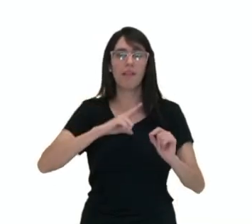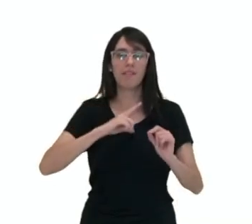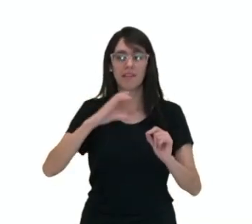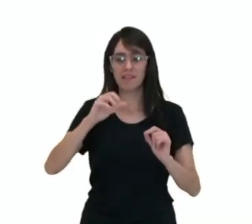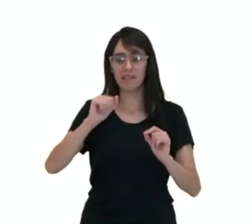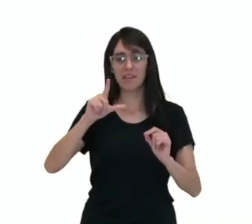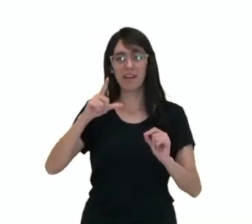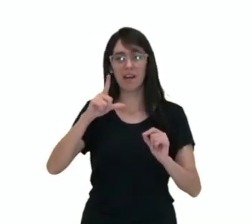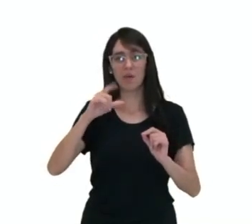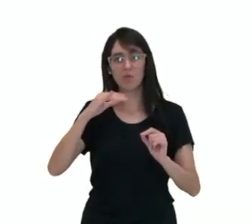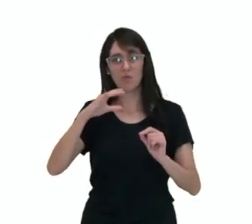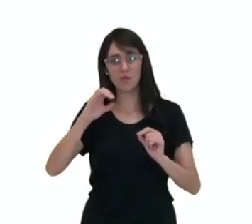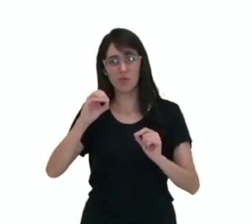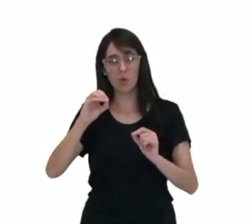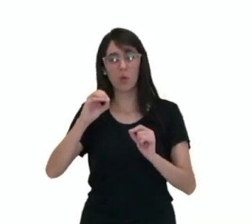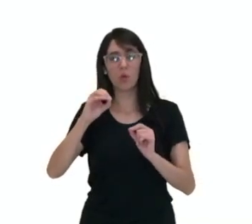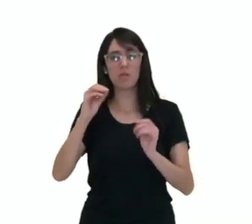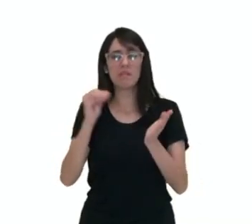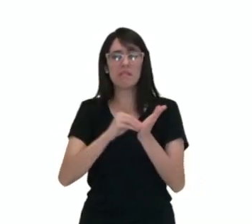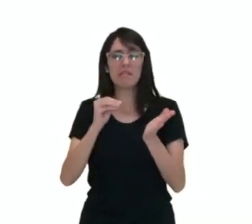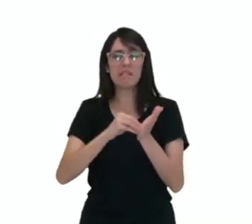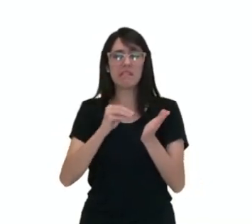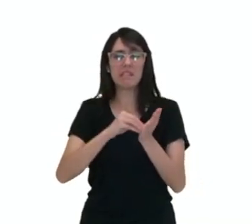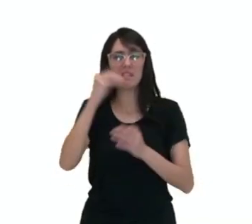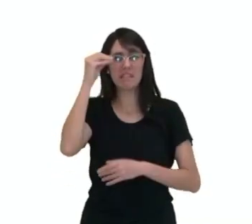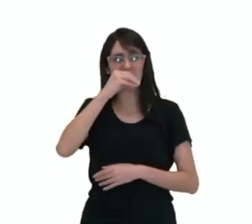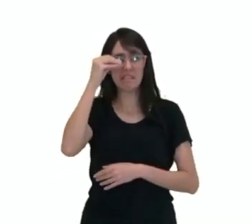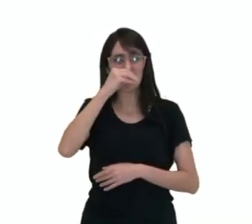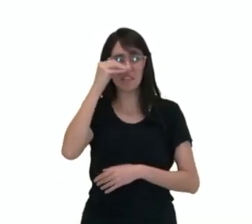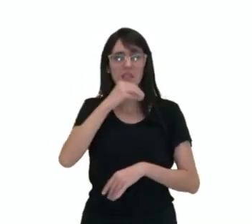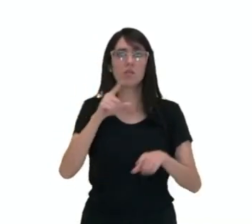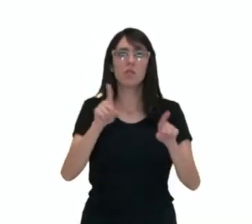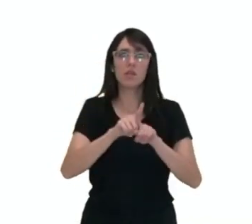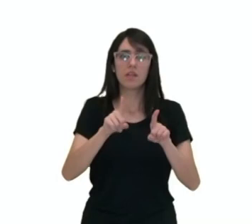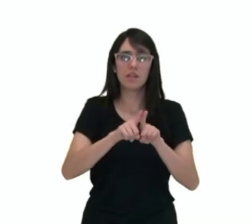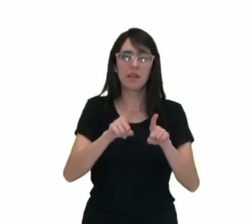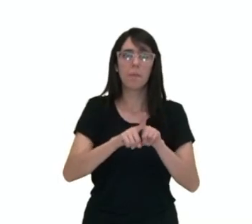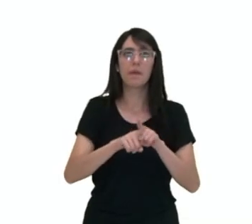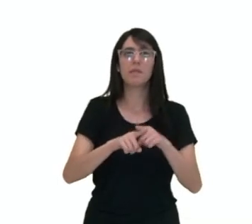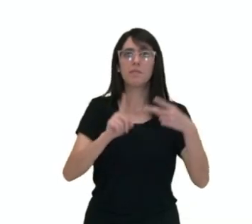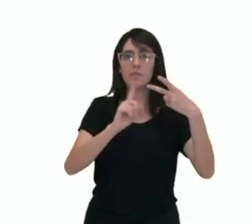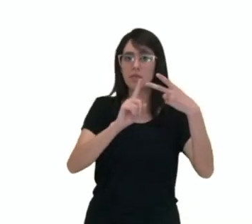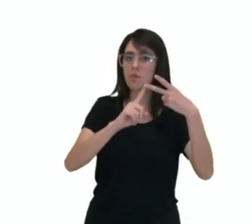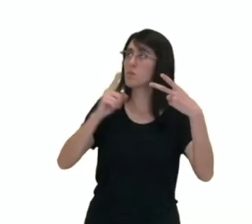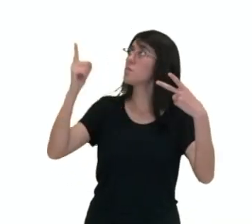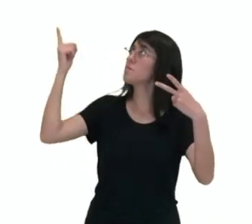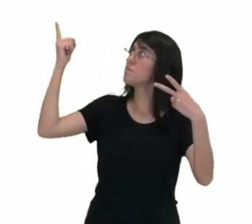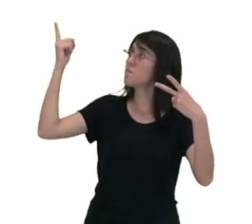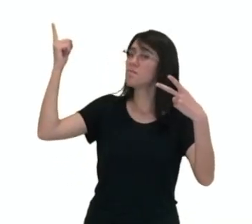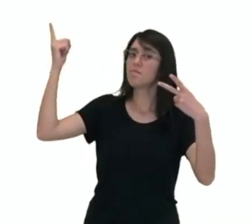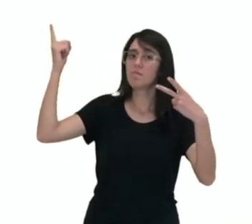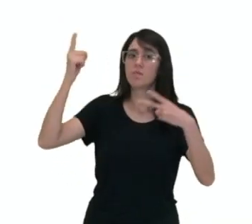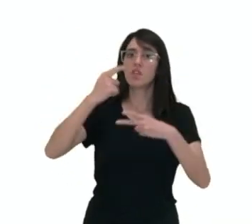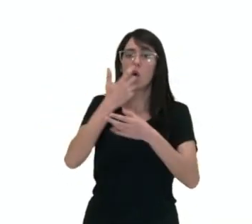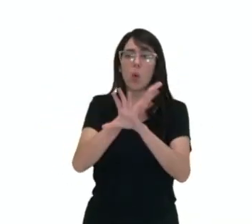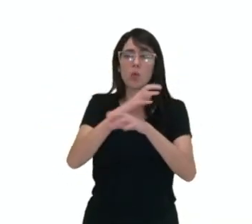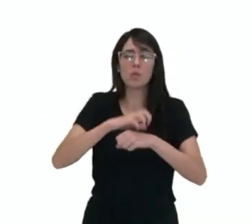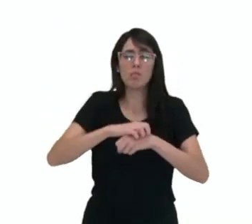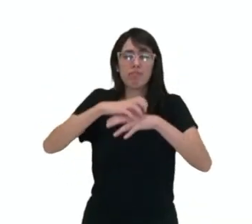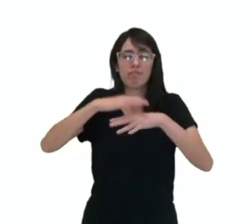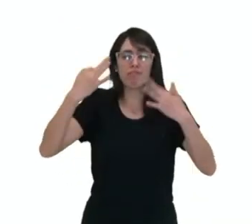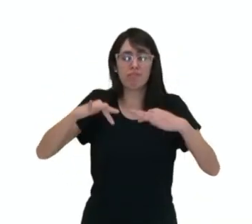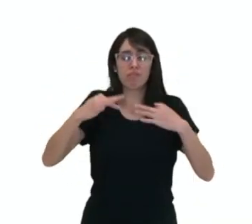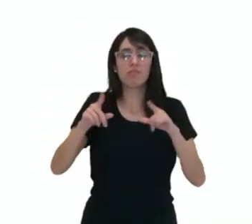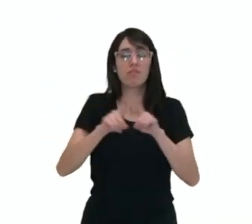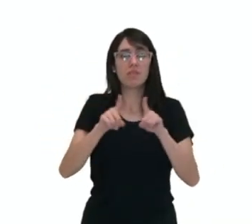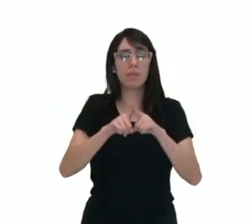né, os ossos ficam frágeis, ficam porosos. O reumatismo, que é uma inflamação nesses ossos, causa dor. Um tumor,